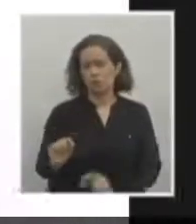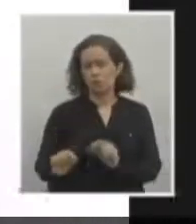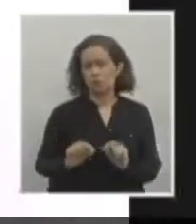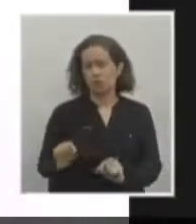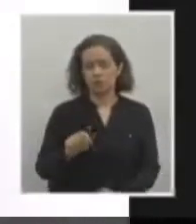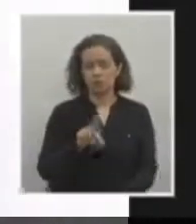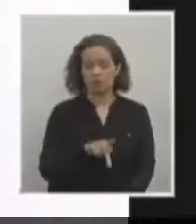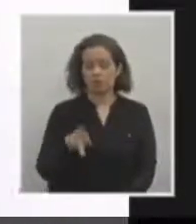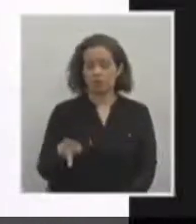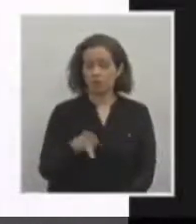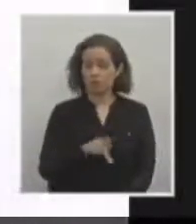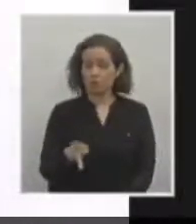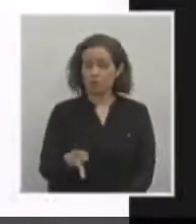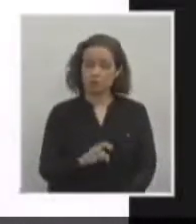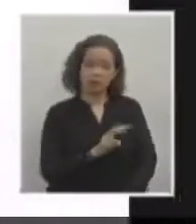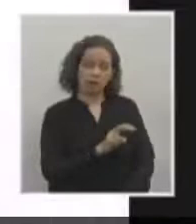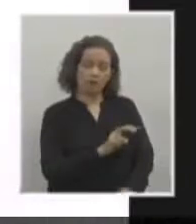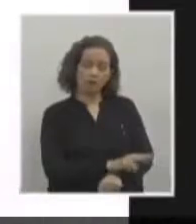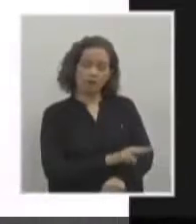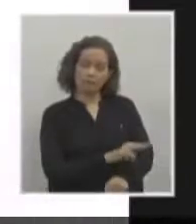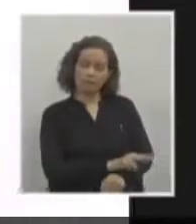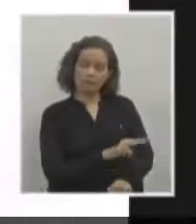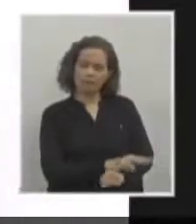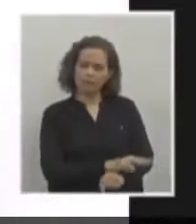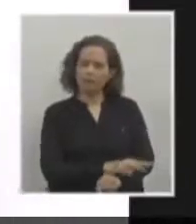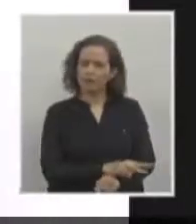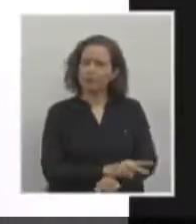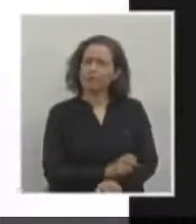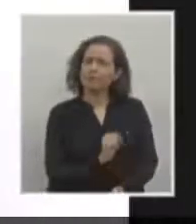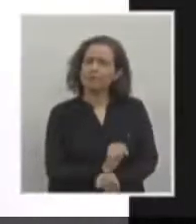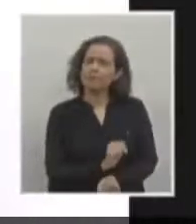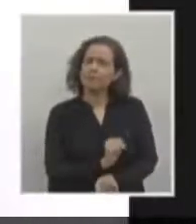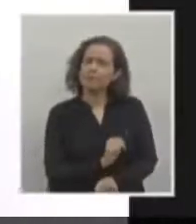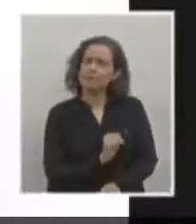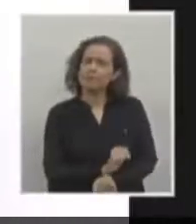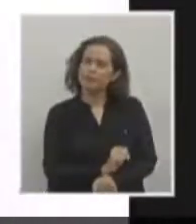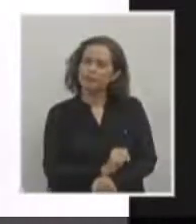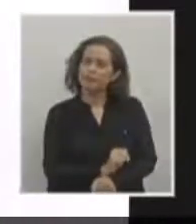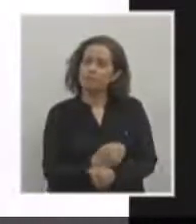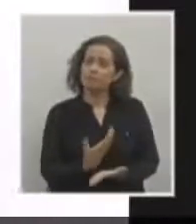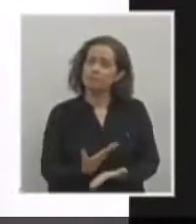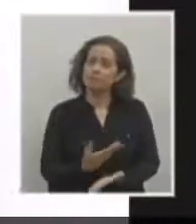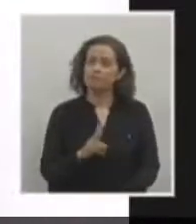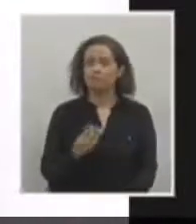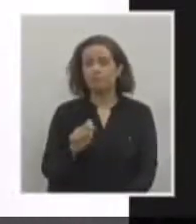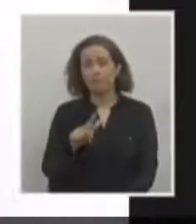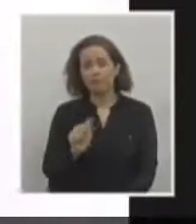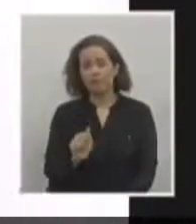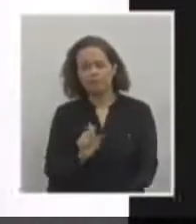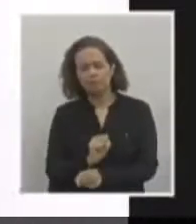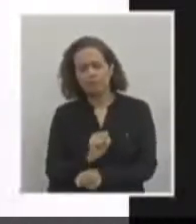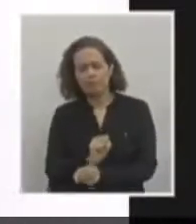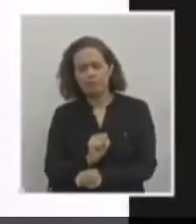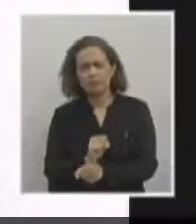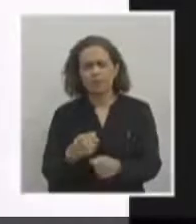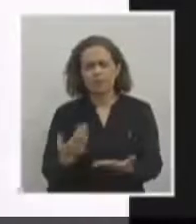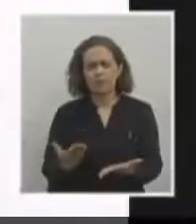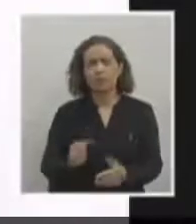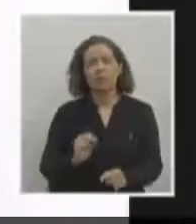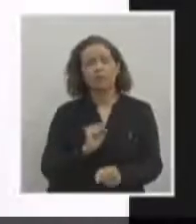vaga do concurso qual ele fez, ele resguardava, e um designado em cargo vago seria designado para